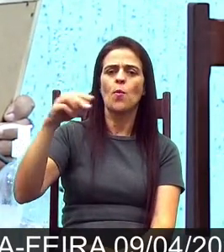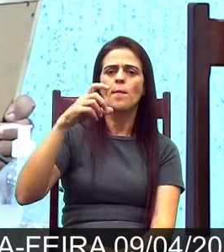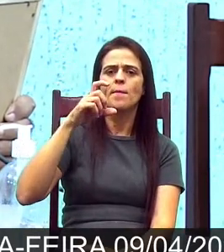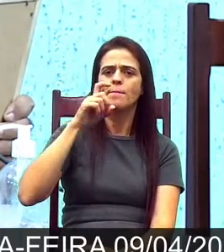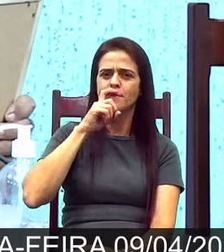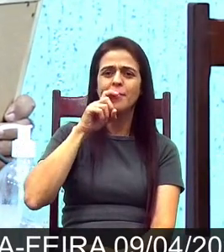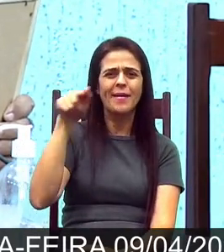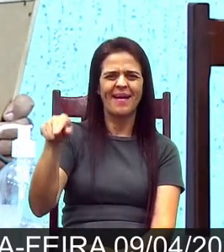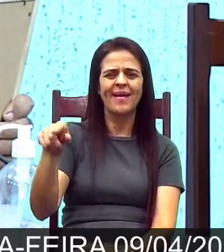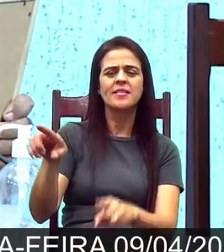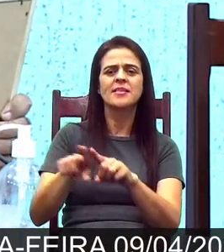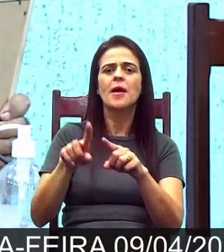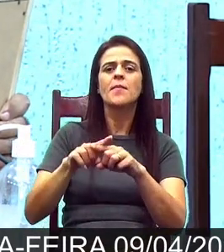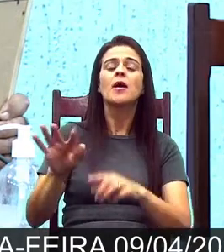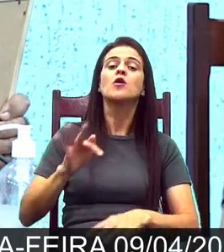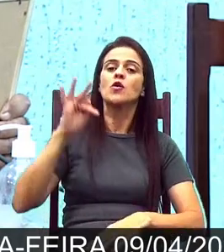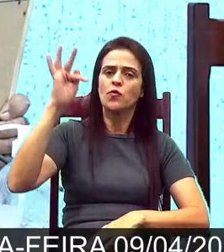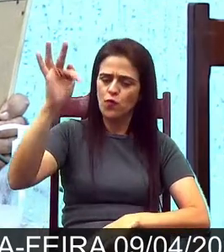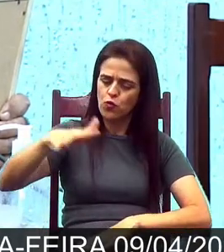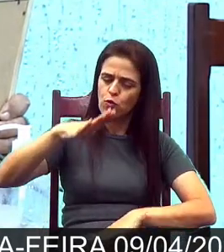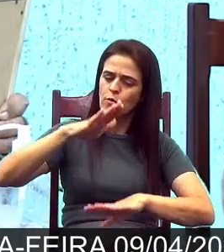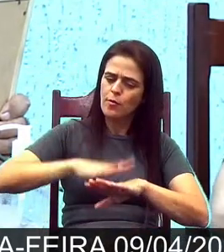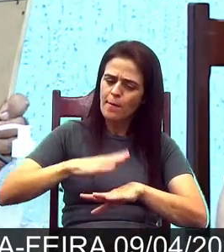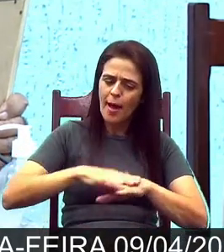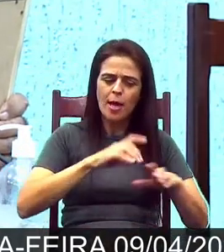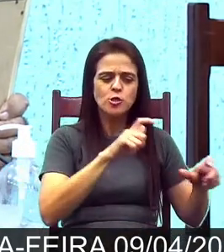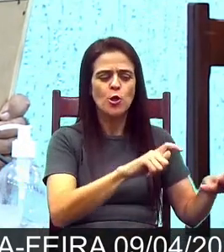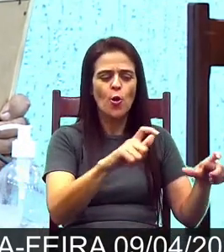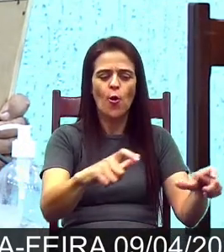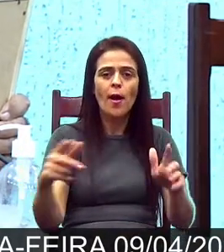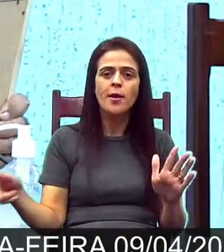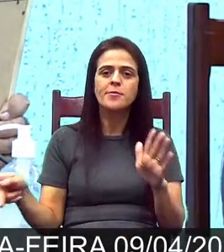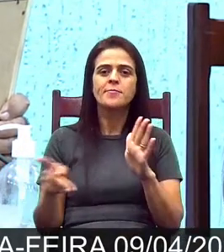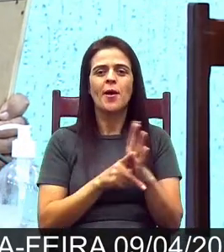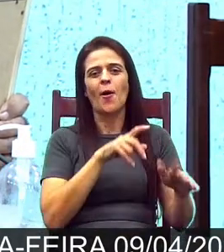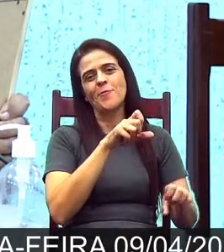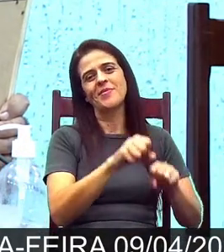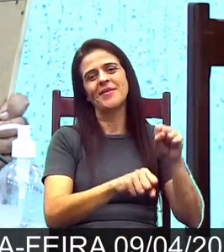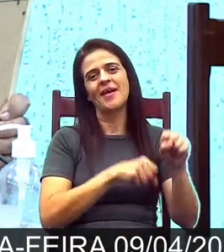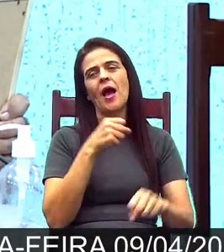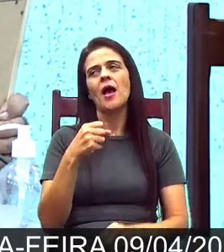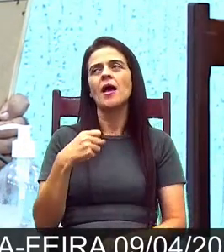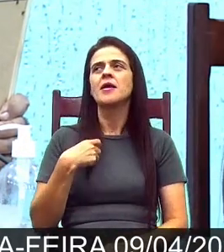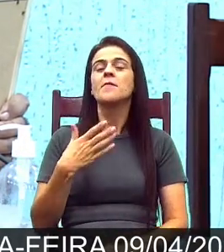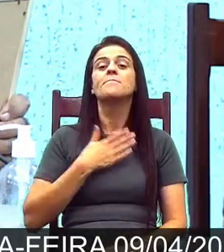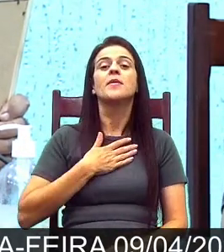breve nós teremos ciclovias, ciclorotas, o projeto meu de